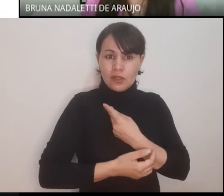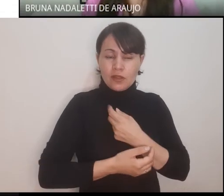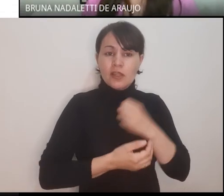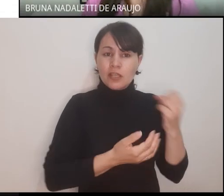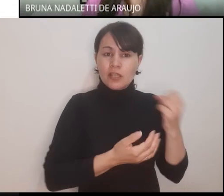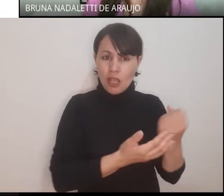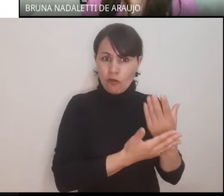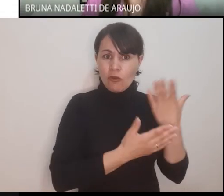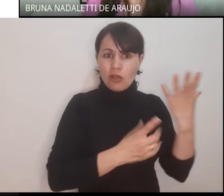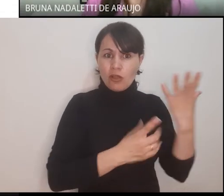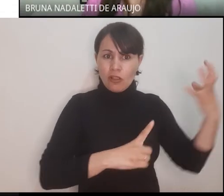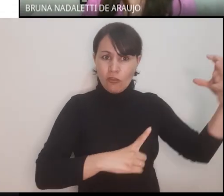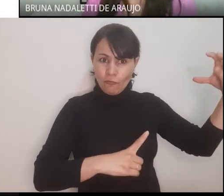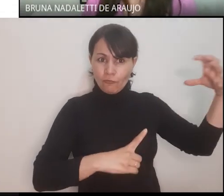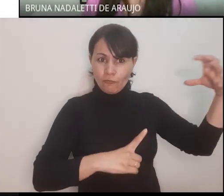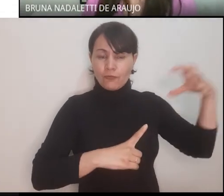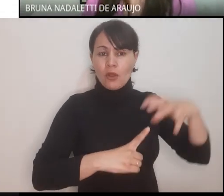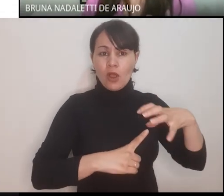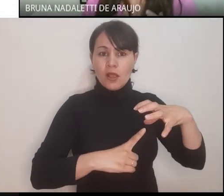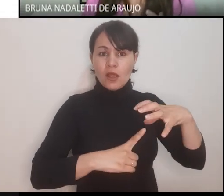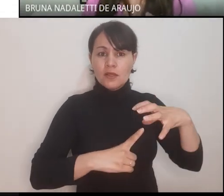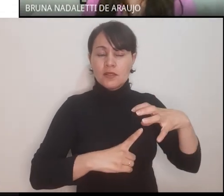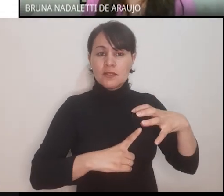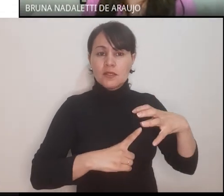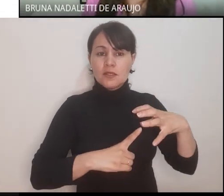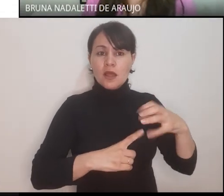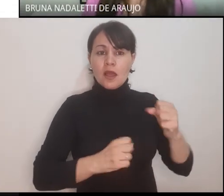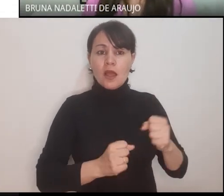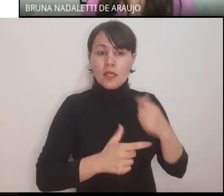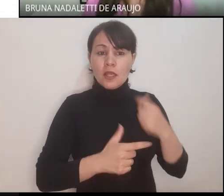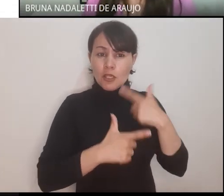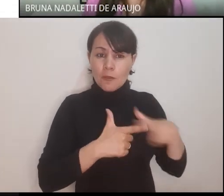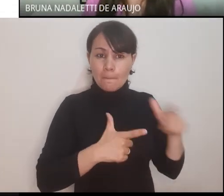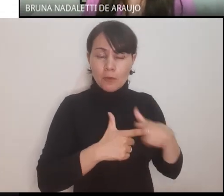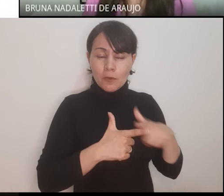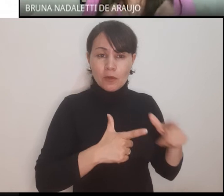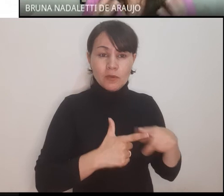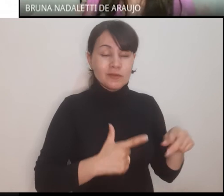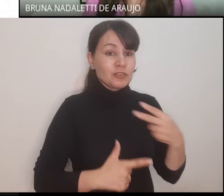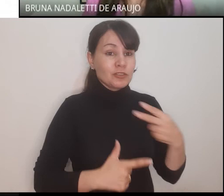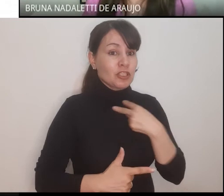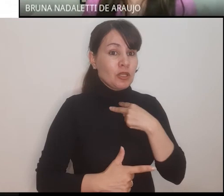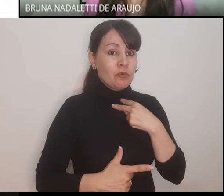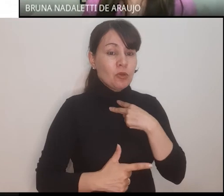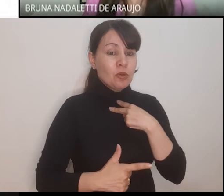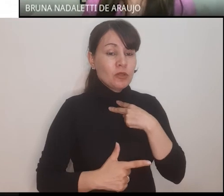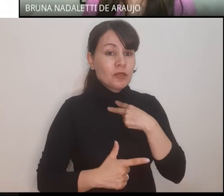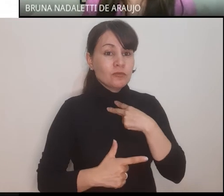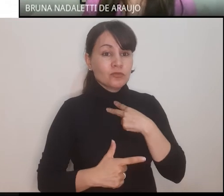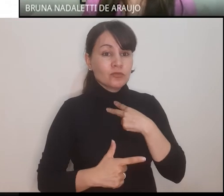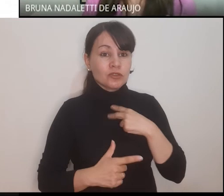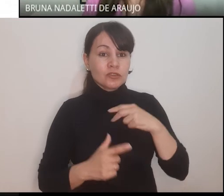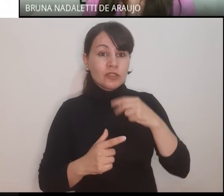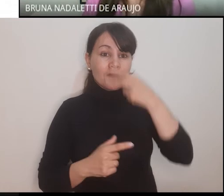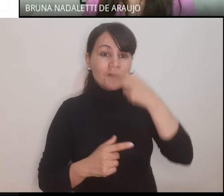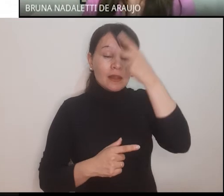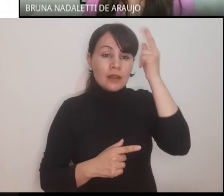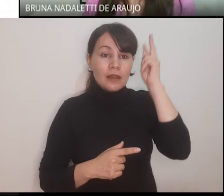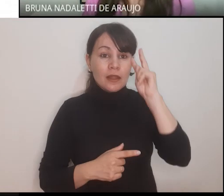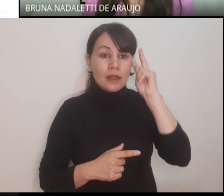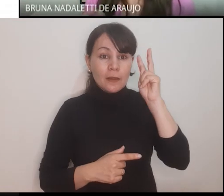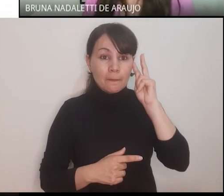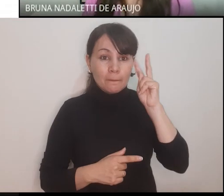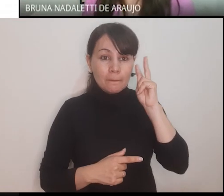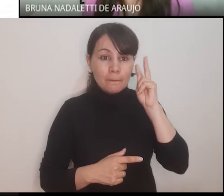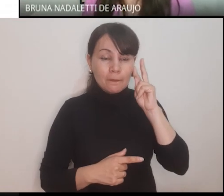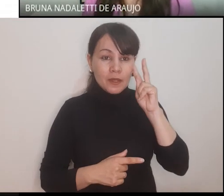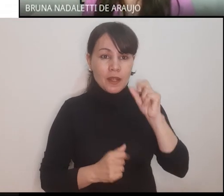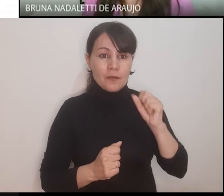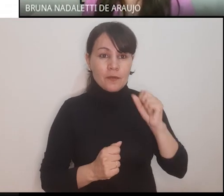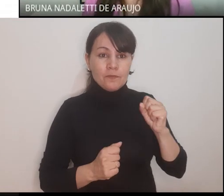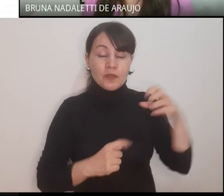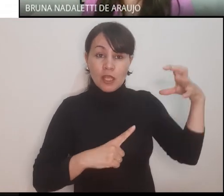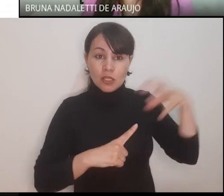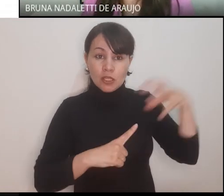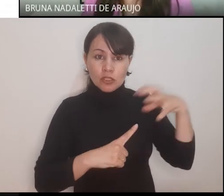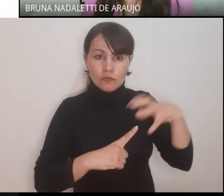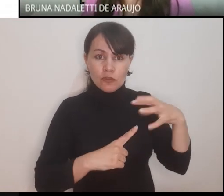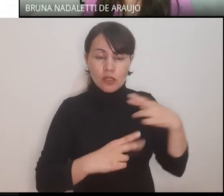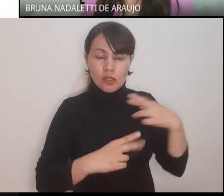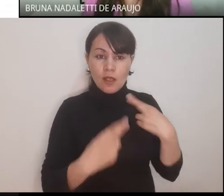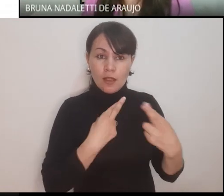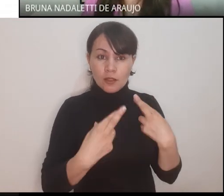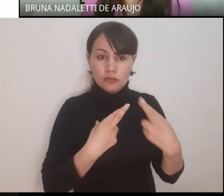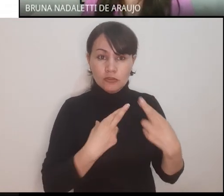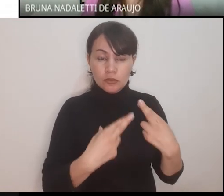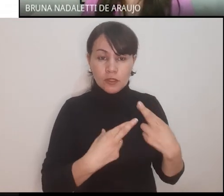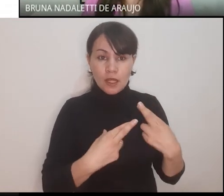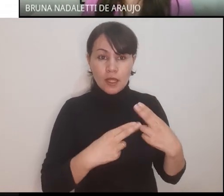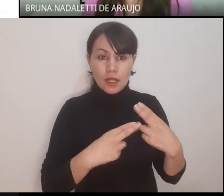causas multifatoriais, mas que não podemos deixar de lembrar que as causas relacionadas com